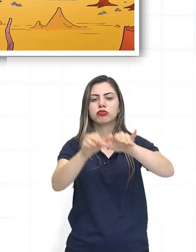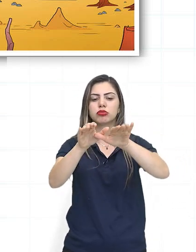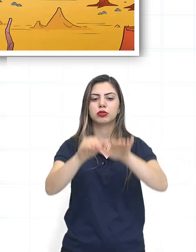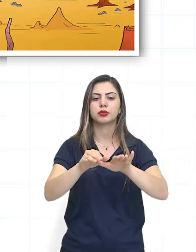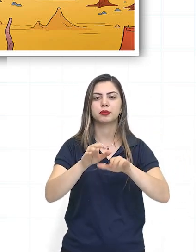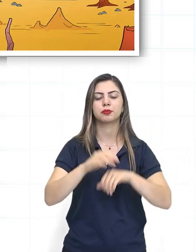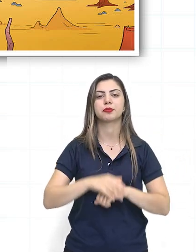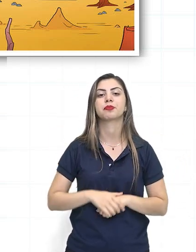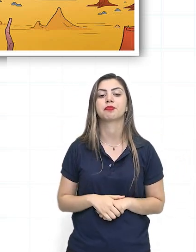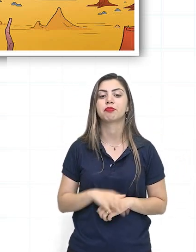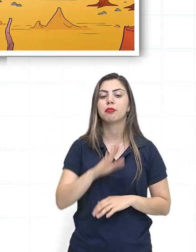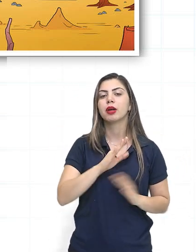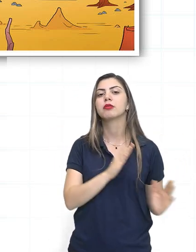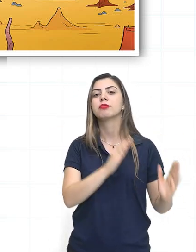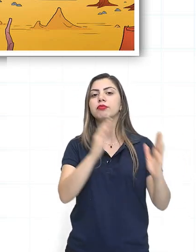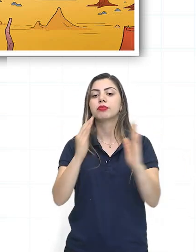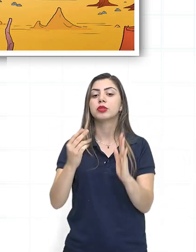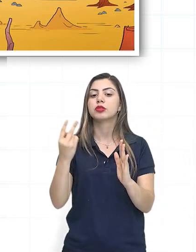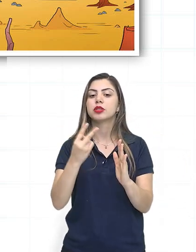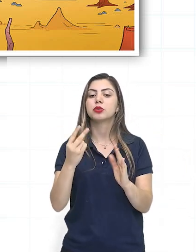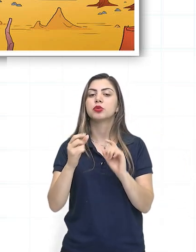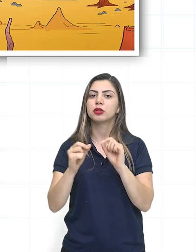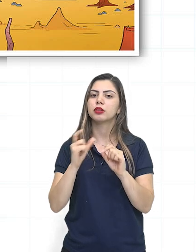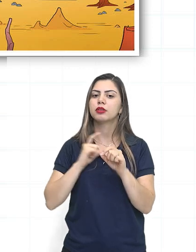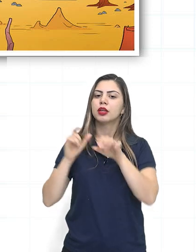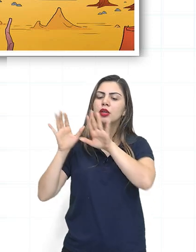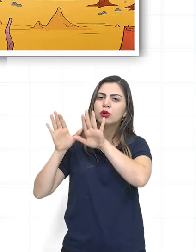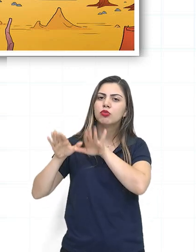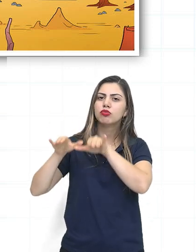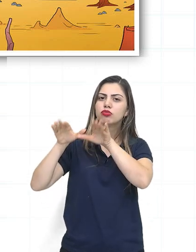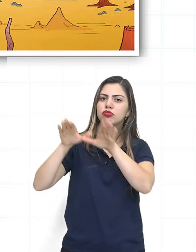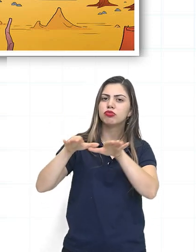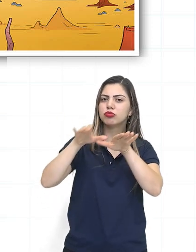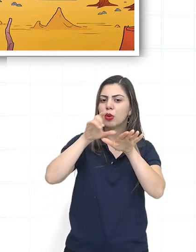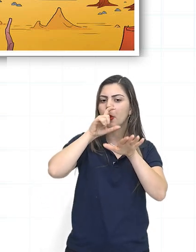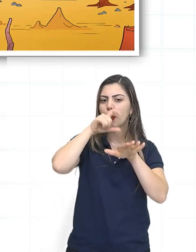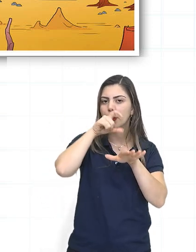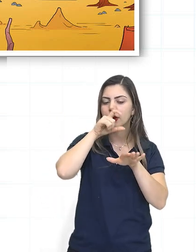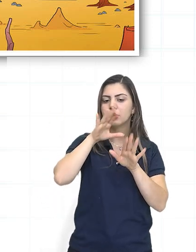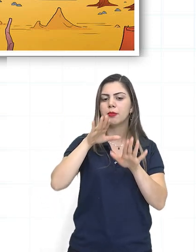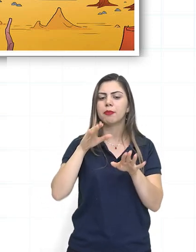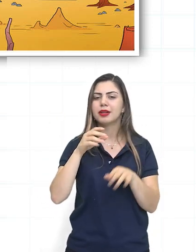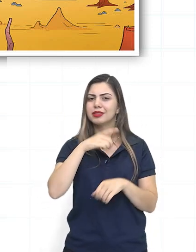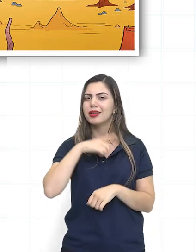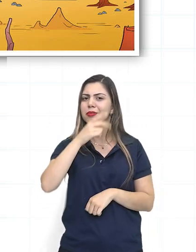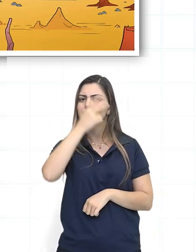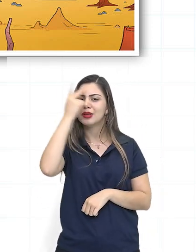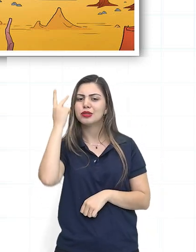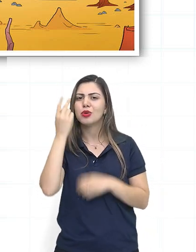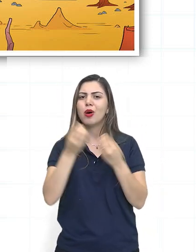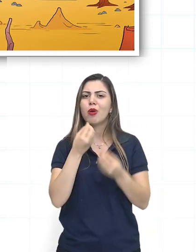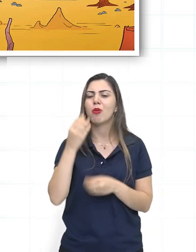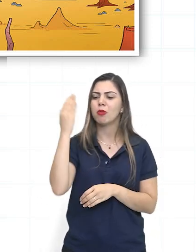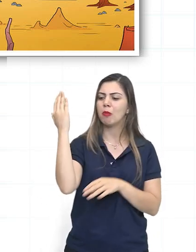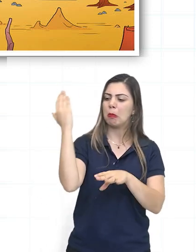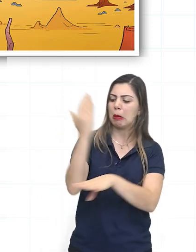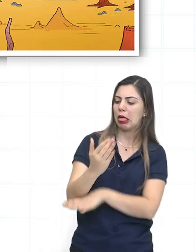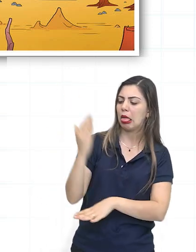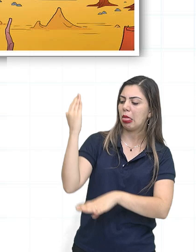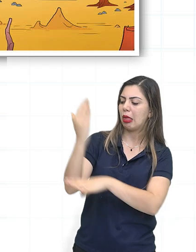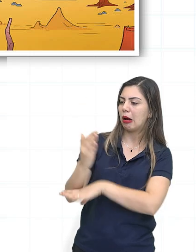fundo, e depois você vê um tucano também na segunda imagem, e o homem fazendo a ação de cortar as árvores,